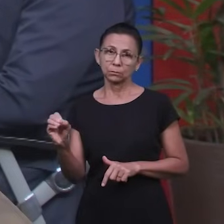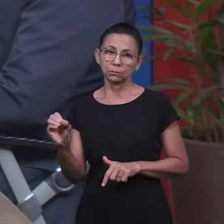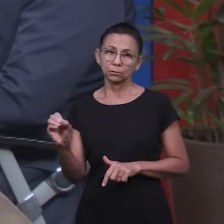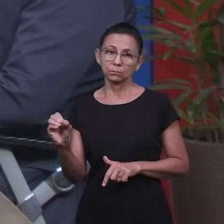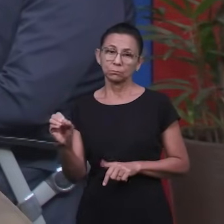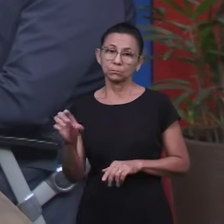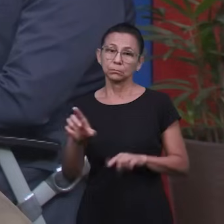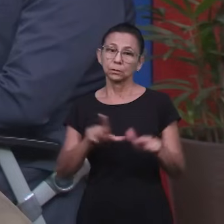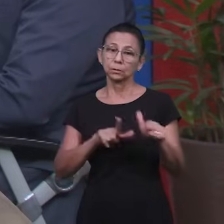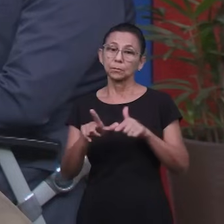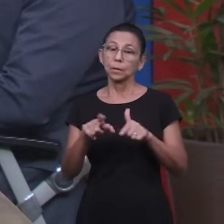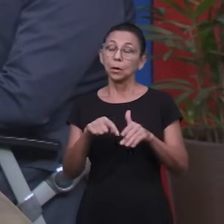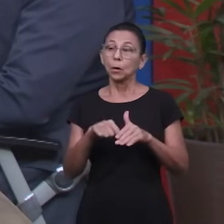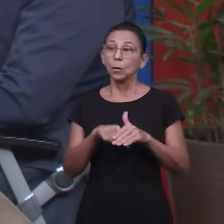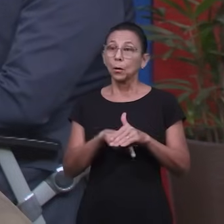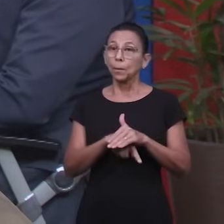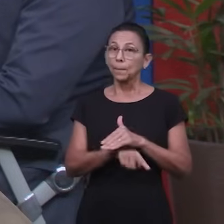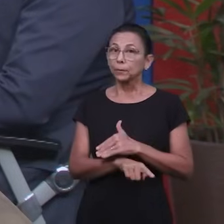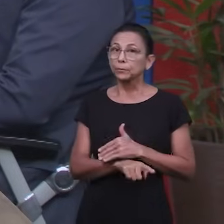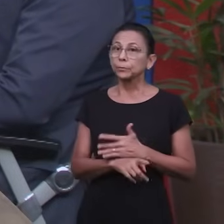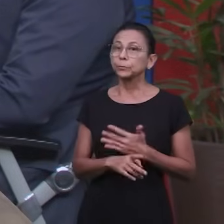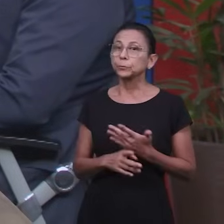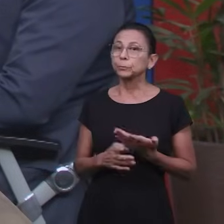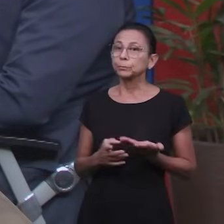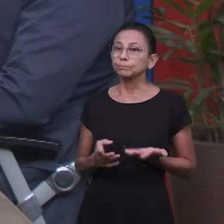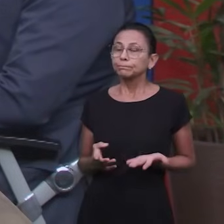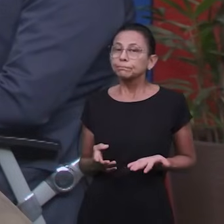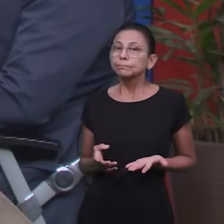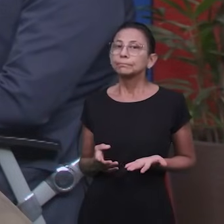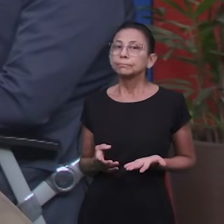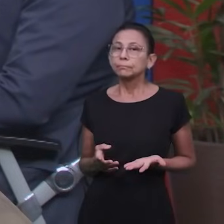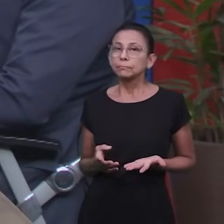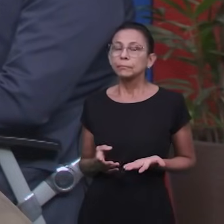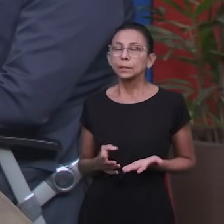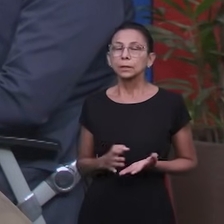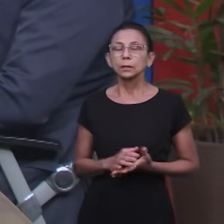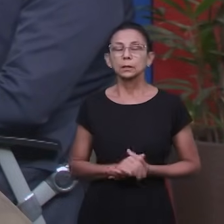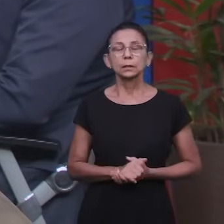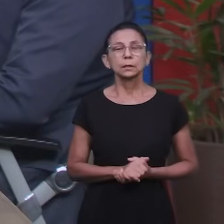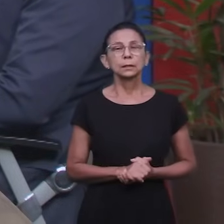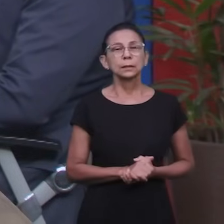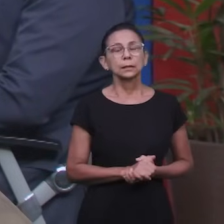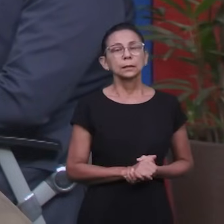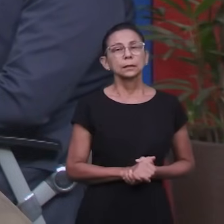que às vezes até nos constrange, porque